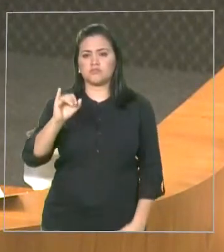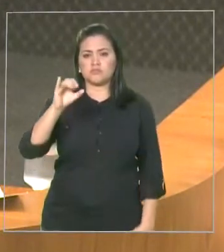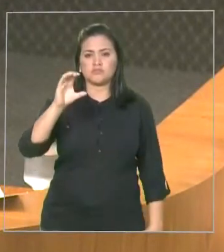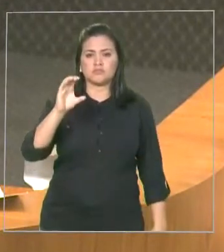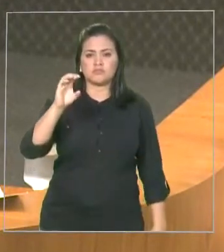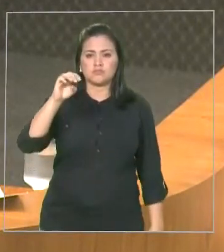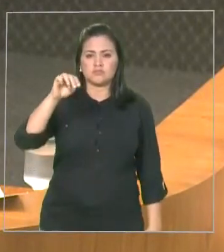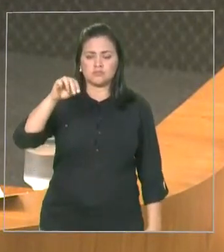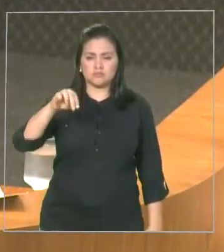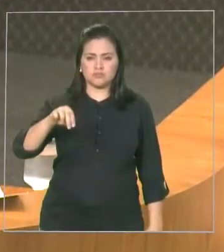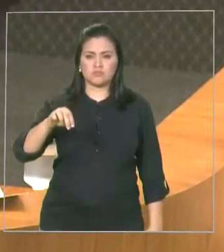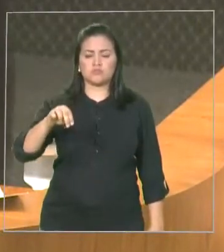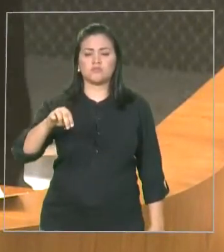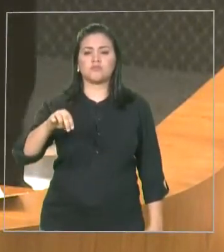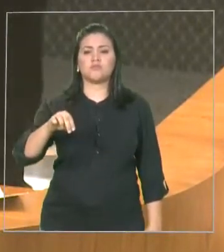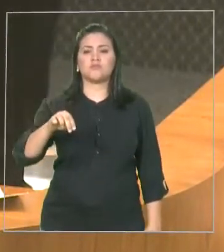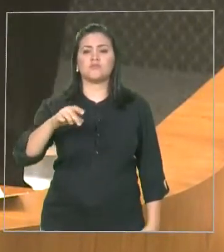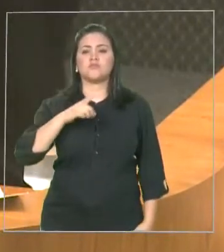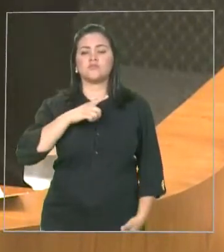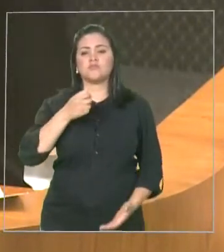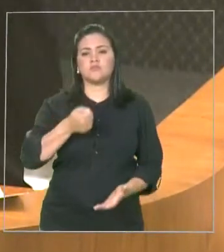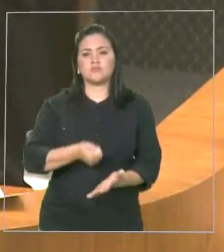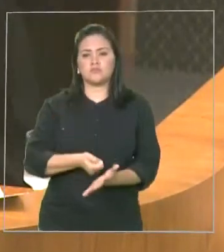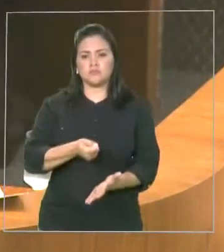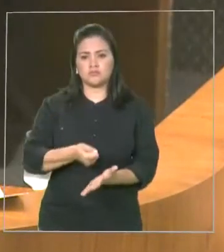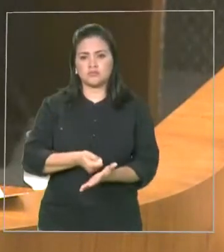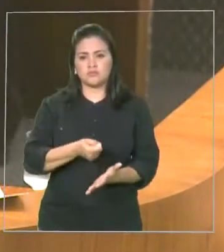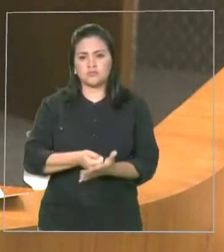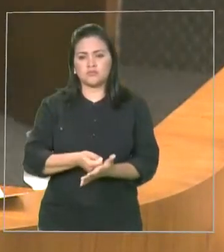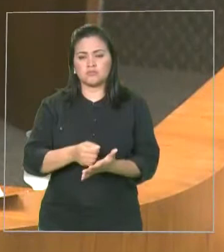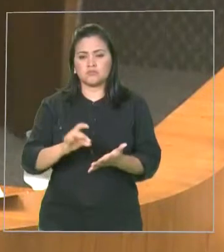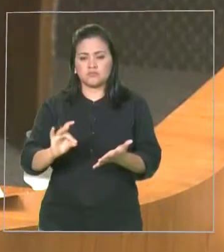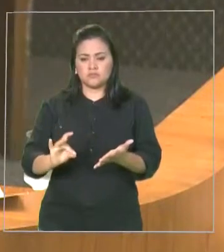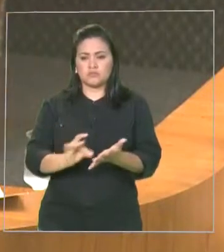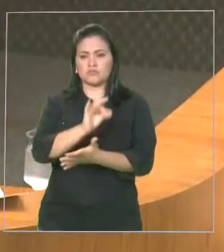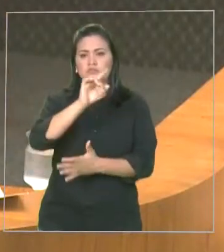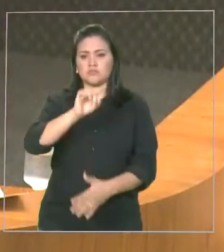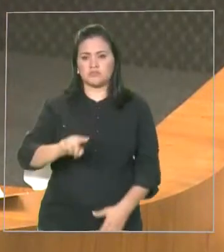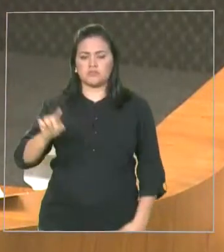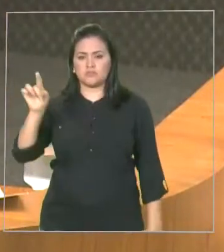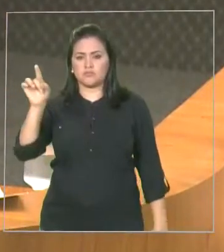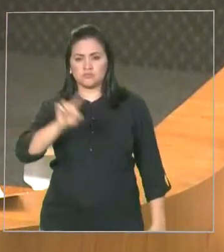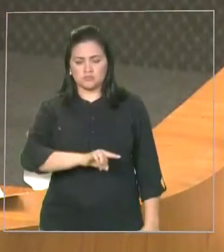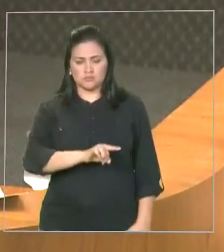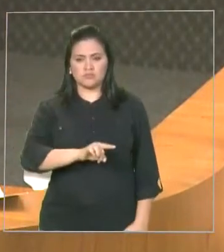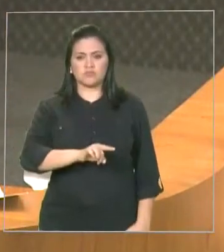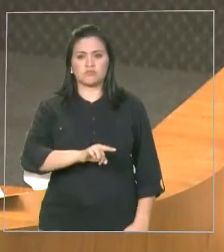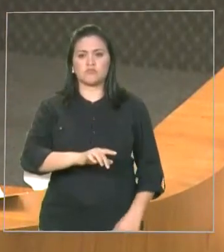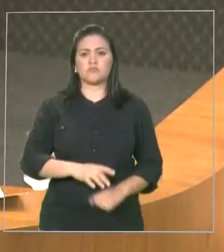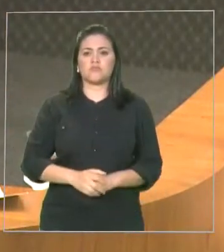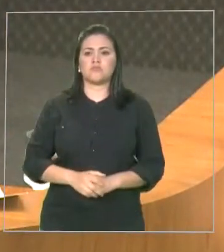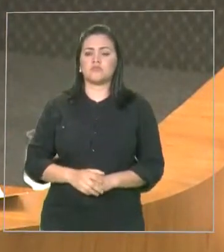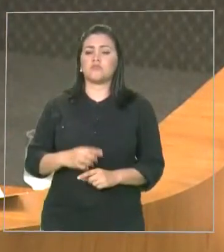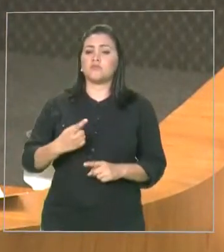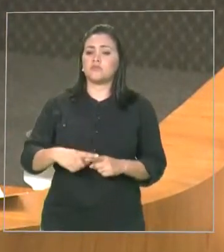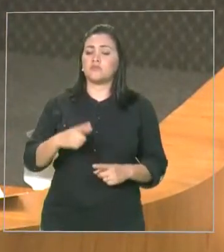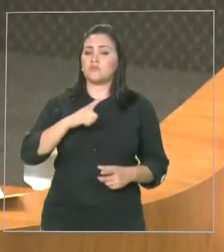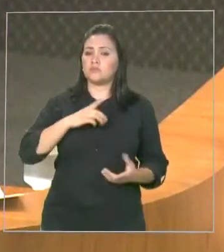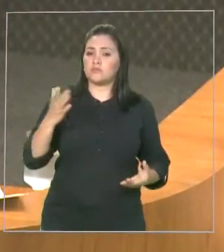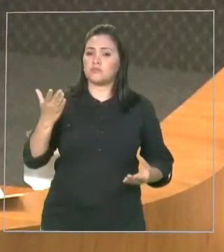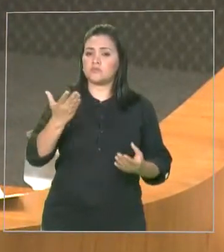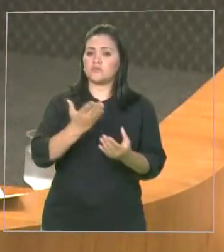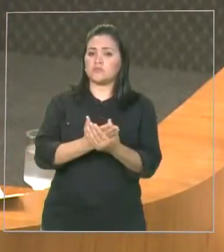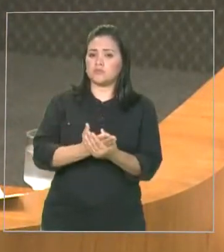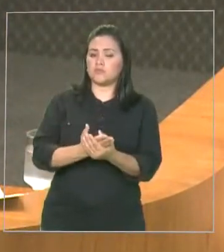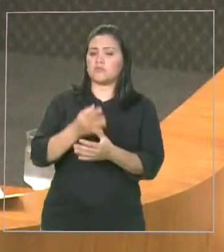o Estado foi obrigado a fazer um distrato motivado por ordens judiciais.